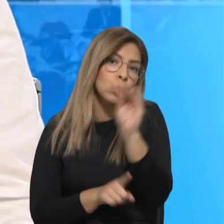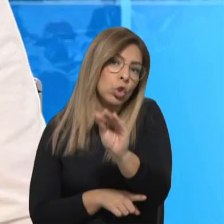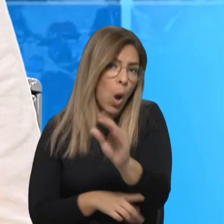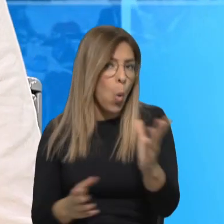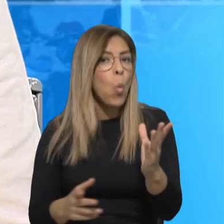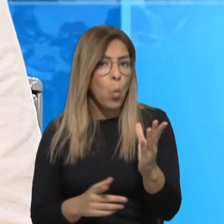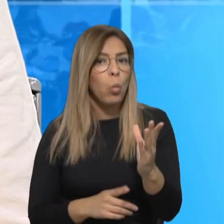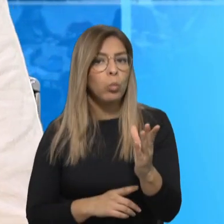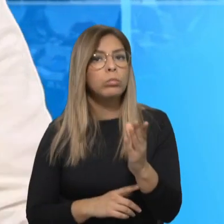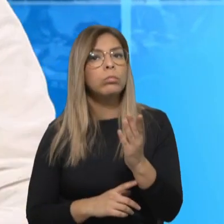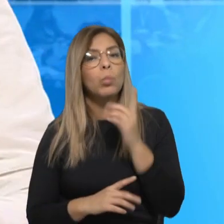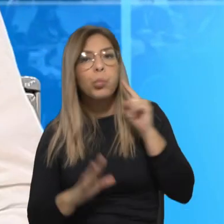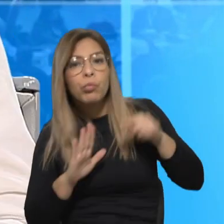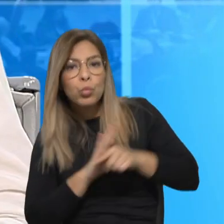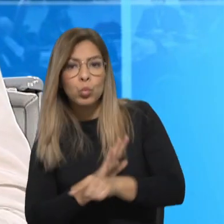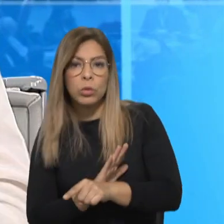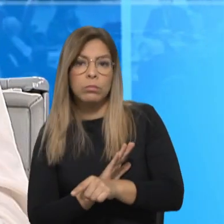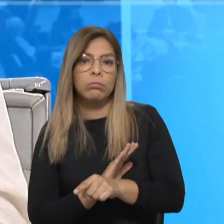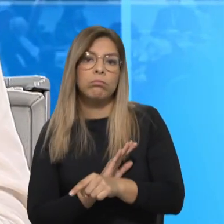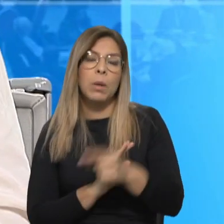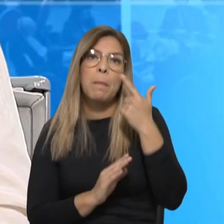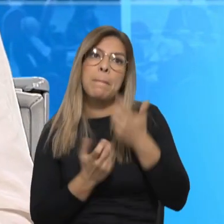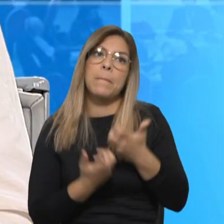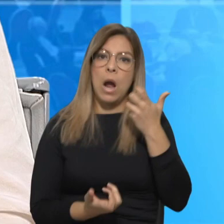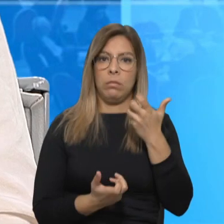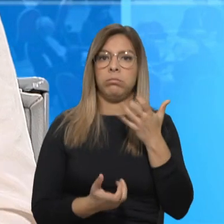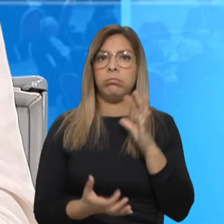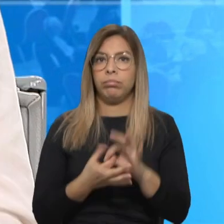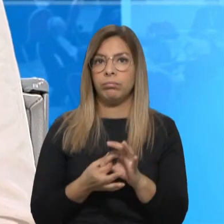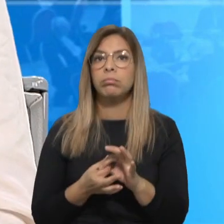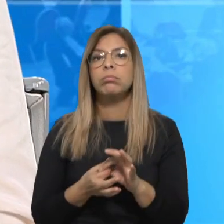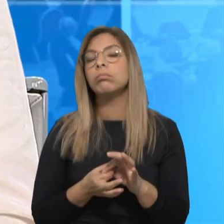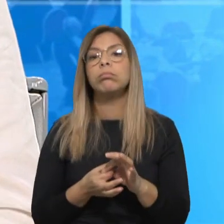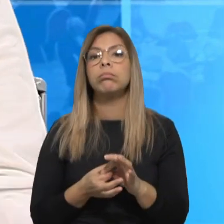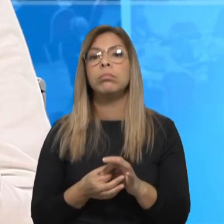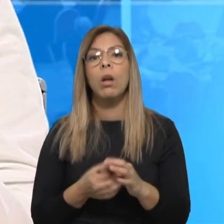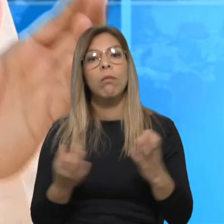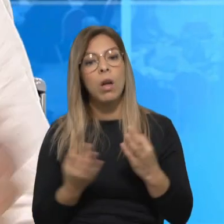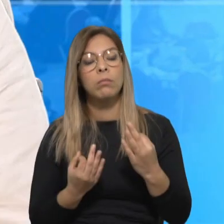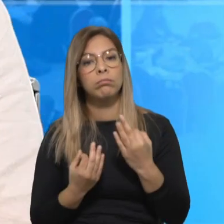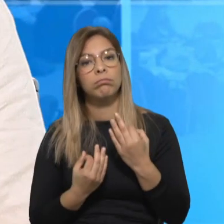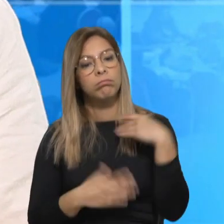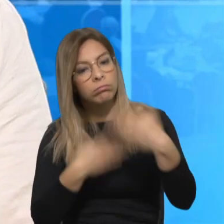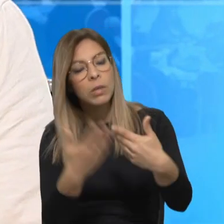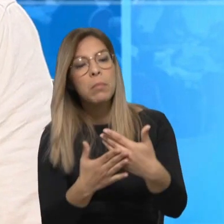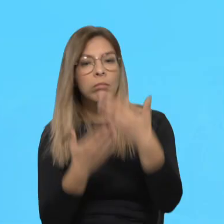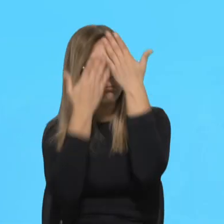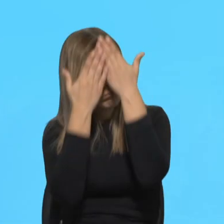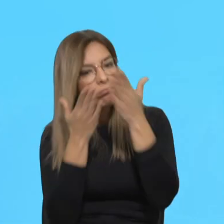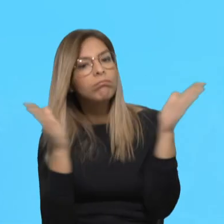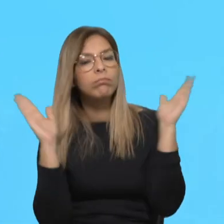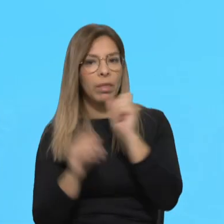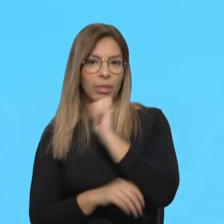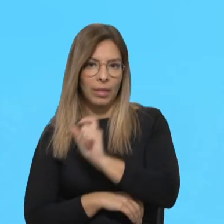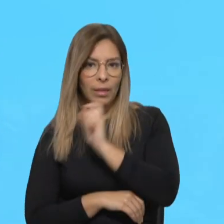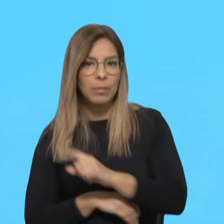de aprofundamento, no âmbito da pastoral da saúde, não apenas das instituições hospitaleiras, em primeiro lugar é para elas, mas aberta a toda a Igreja. Um documento que, por